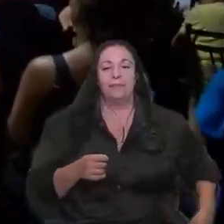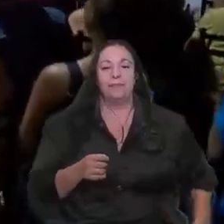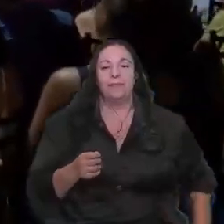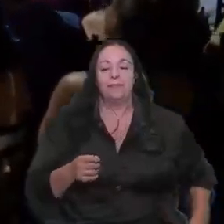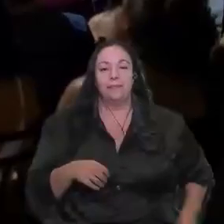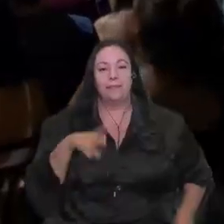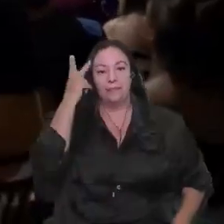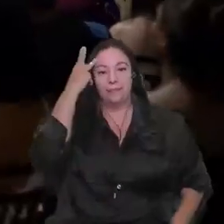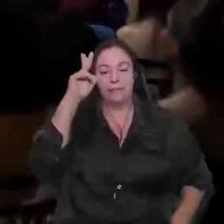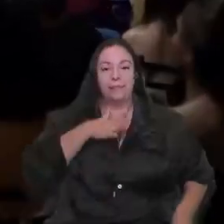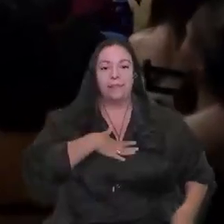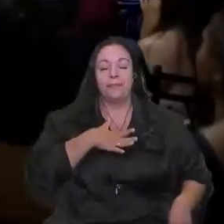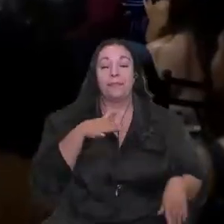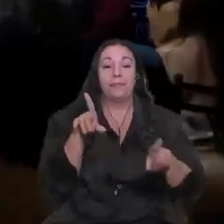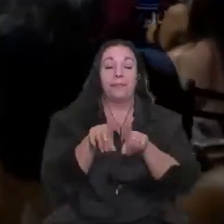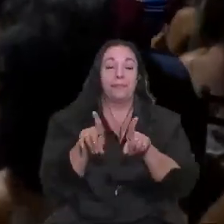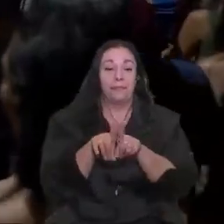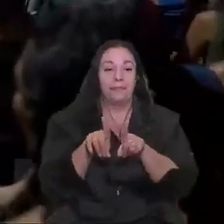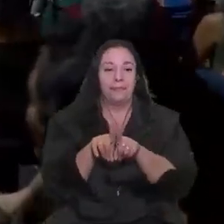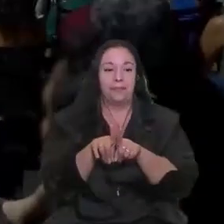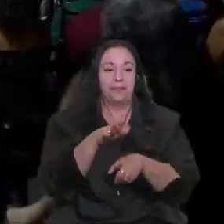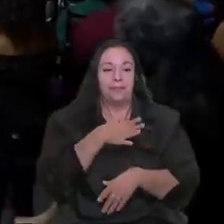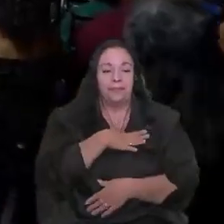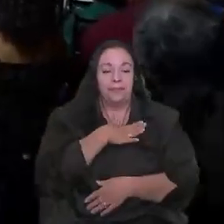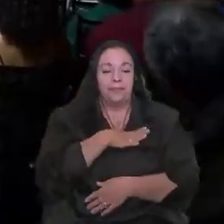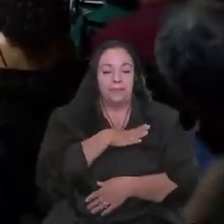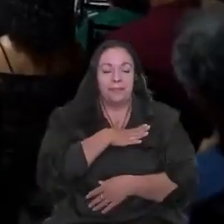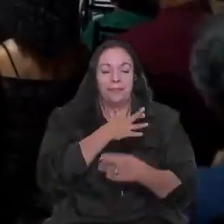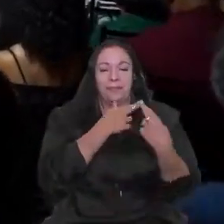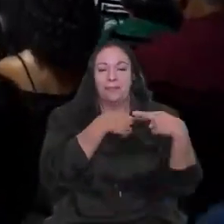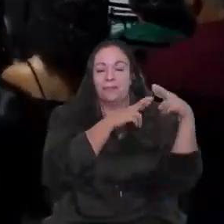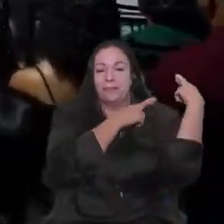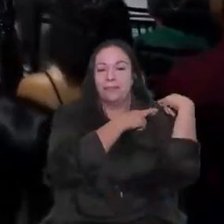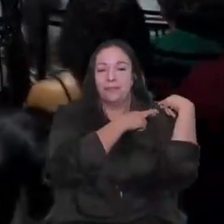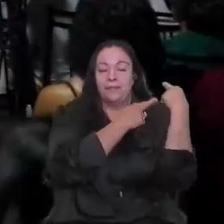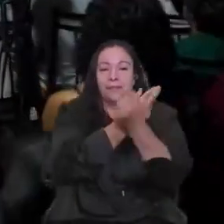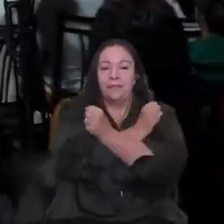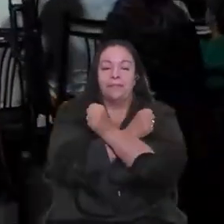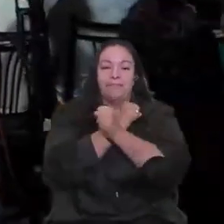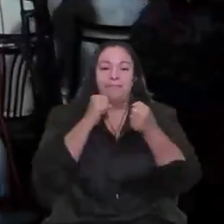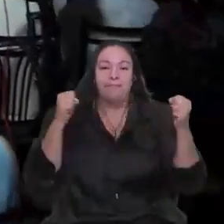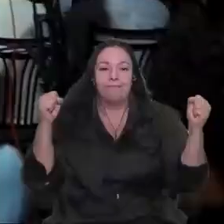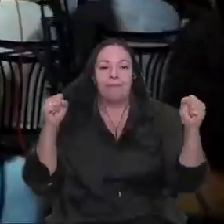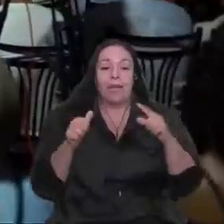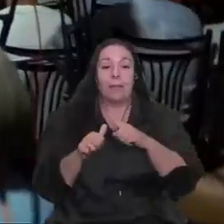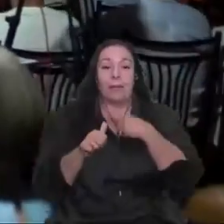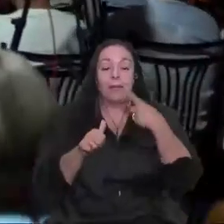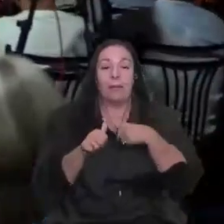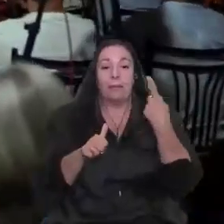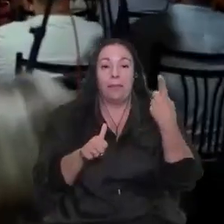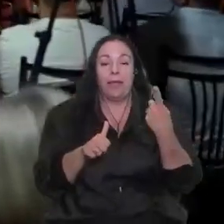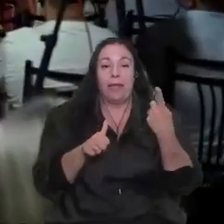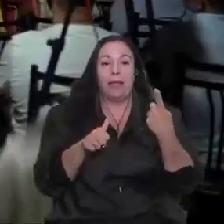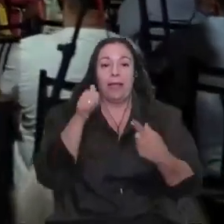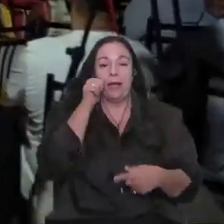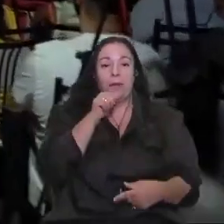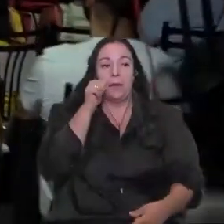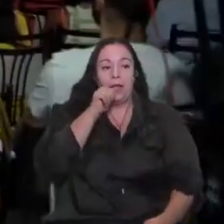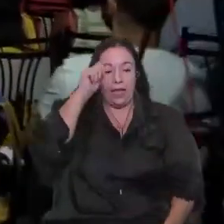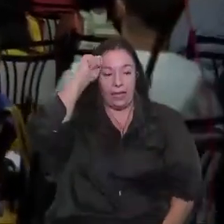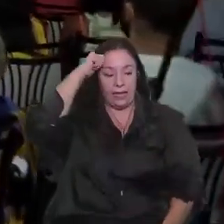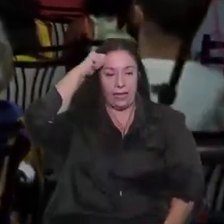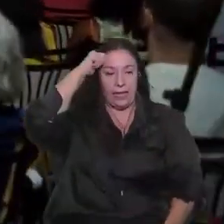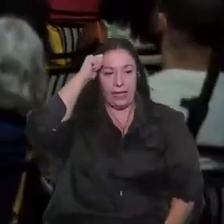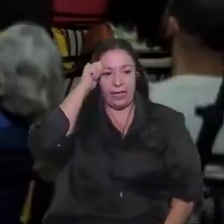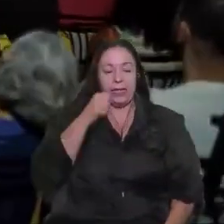E, para mim, também é um prazer, ou seja, é uma responsabilidade muito grande, né? A primeira mulher negra eleita em